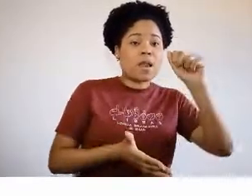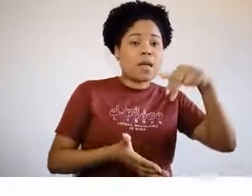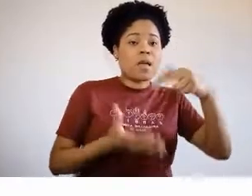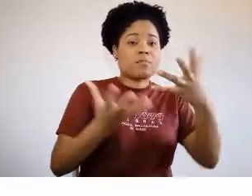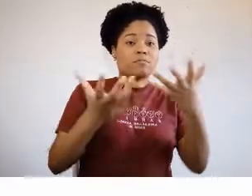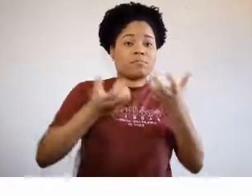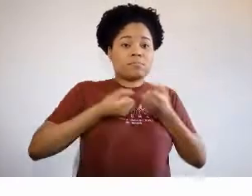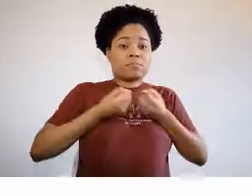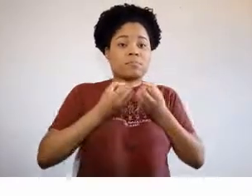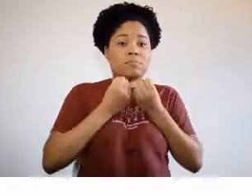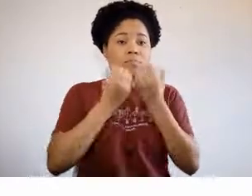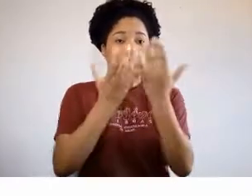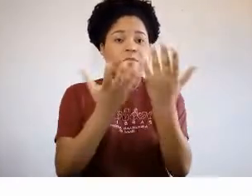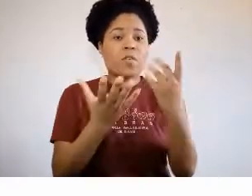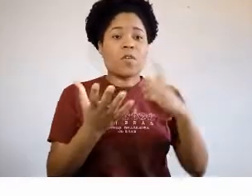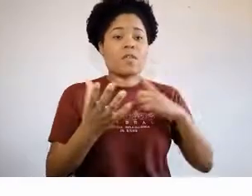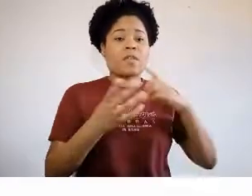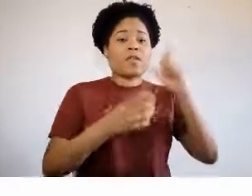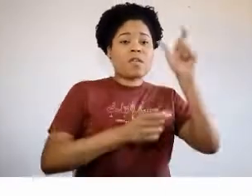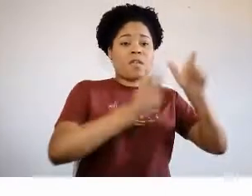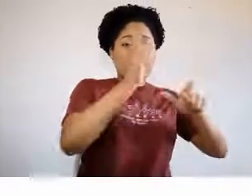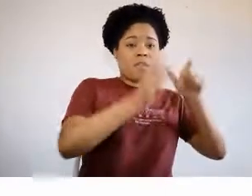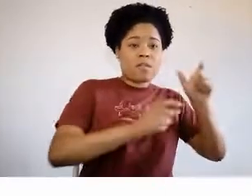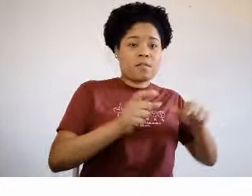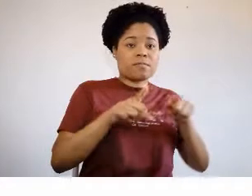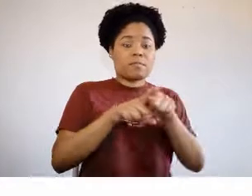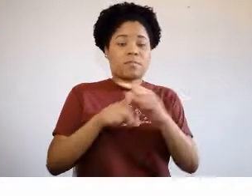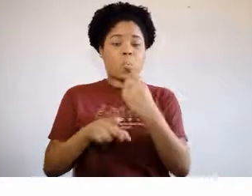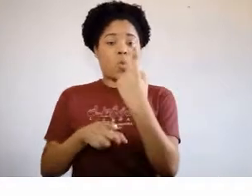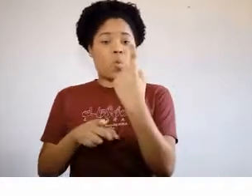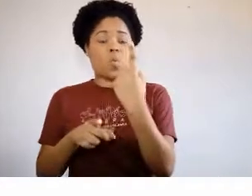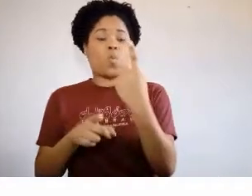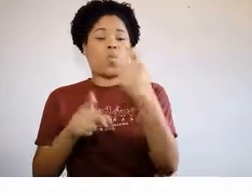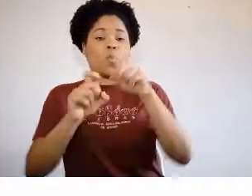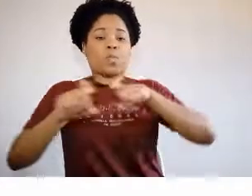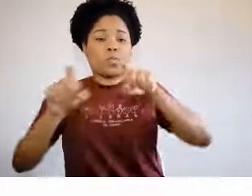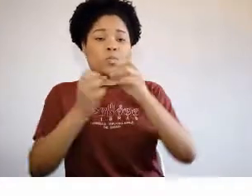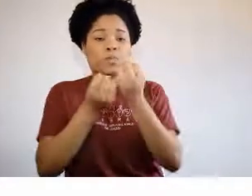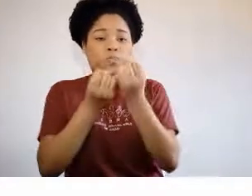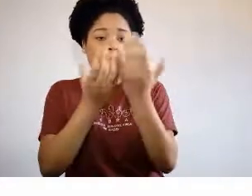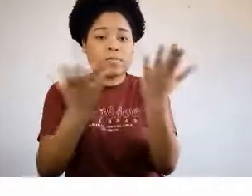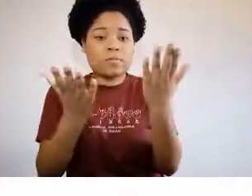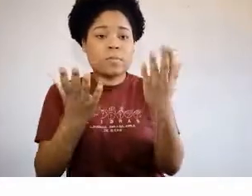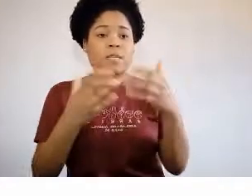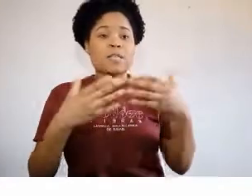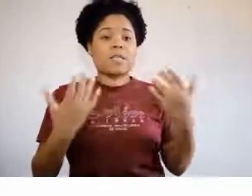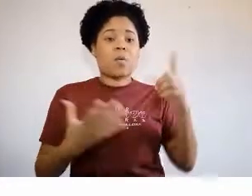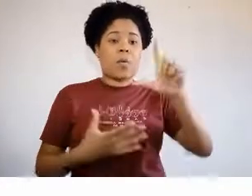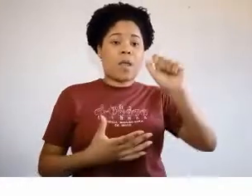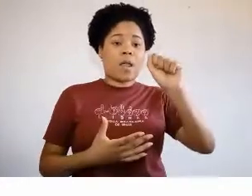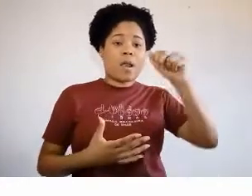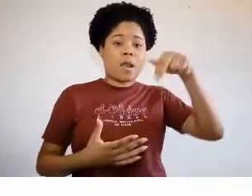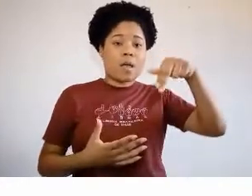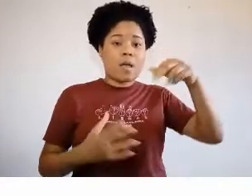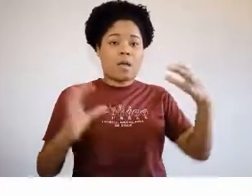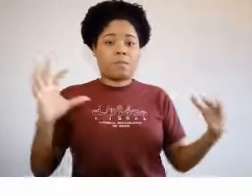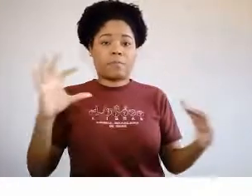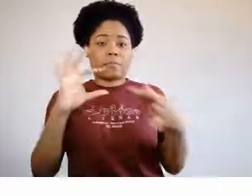do tipo cliente-servidor, onde a gente tem vários clientes e tem um computador-servidor. Então, quando essa